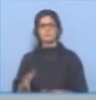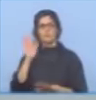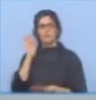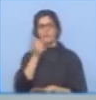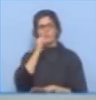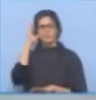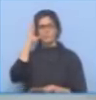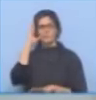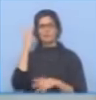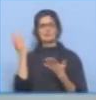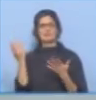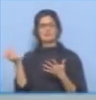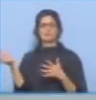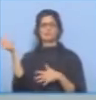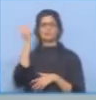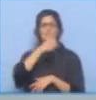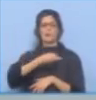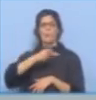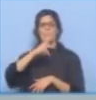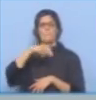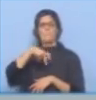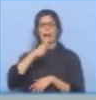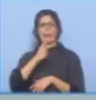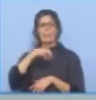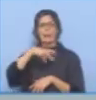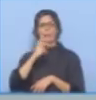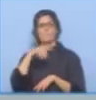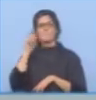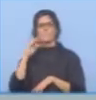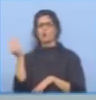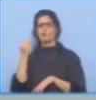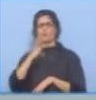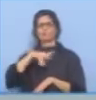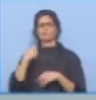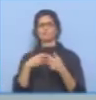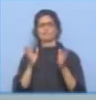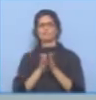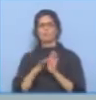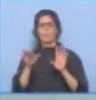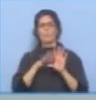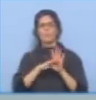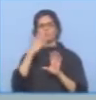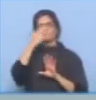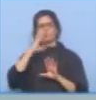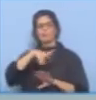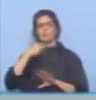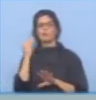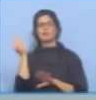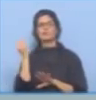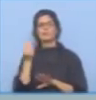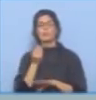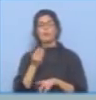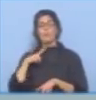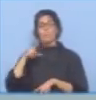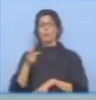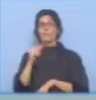Olá, muito boa tarde. Estão a chegar ao Panamá jovens de todo o mundo para participar nas Jornadas Mundiais da Juventude. Portugal estará representado